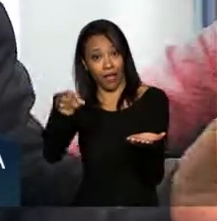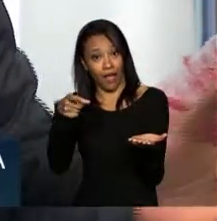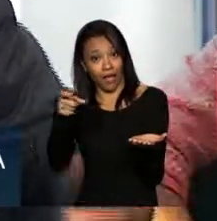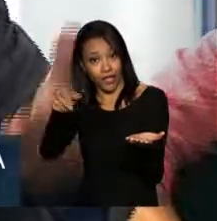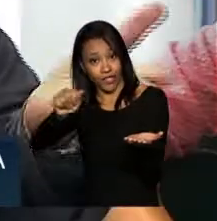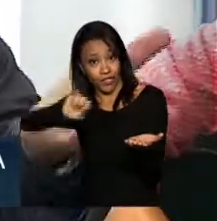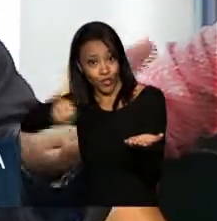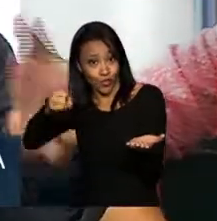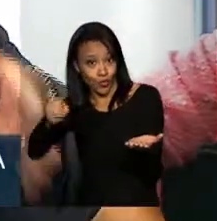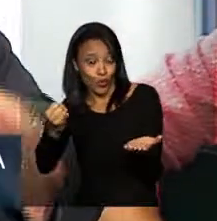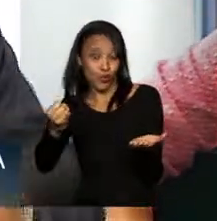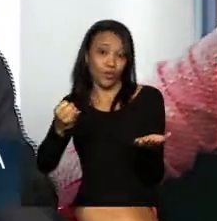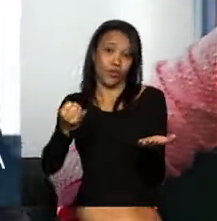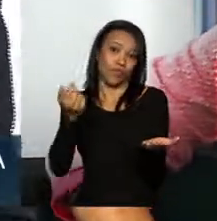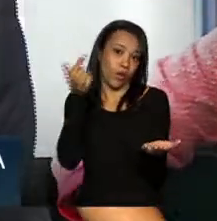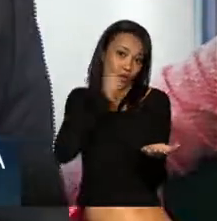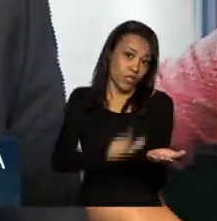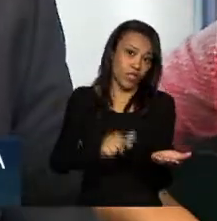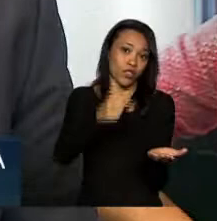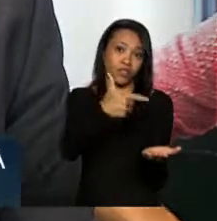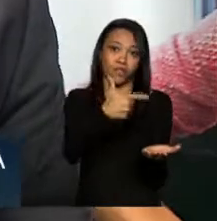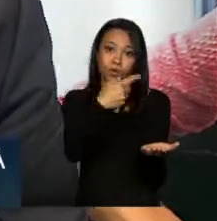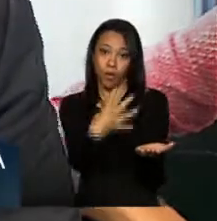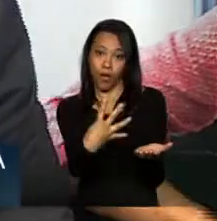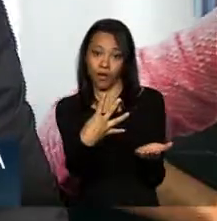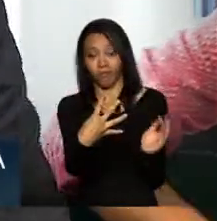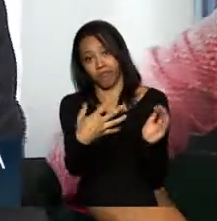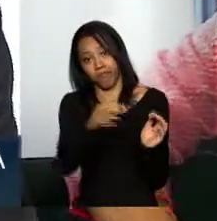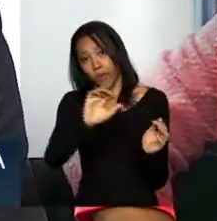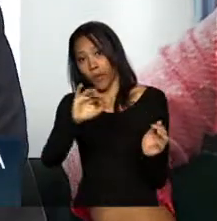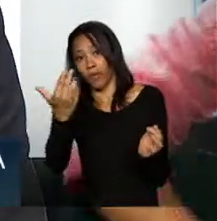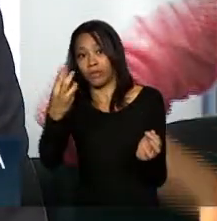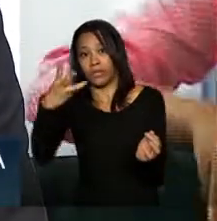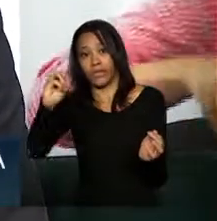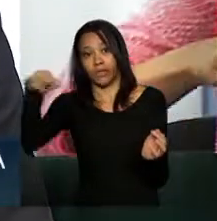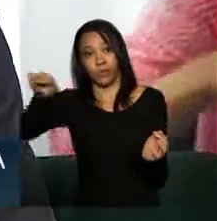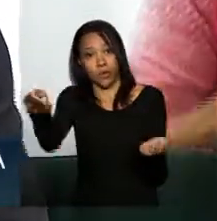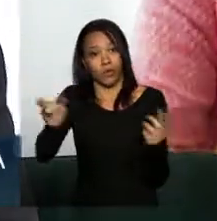de 24 para 30 bilhões em custo em investimento. Minha pergunta,